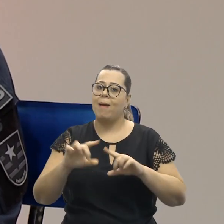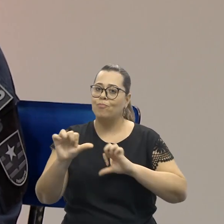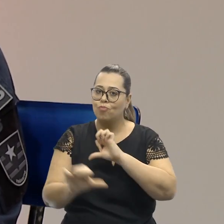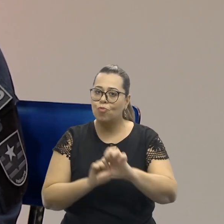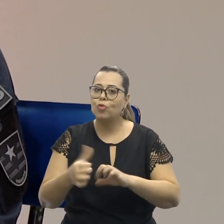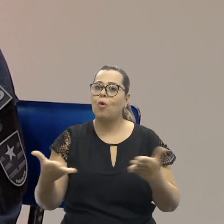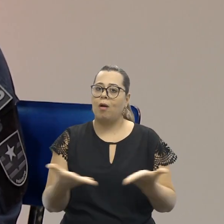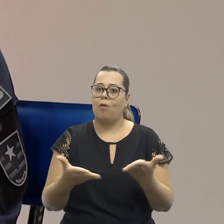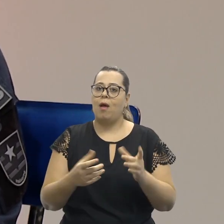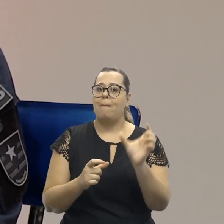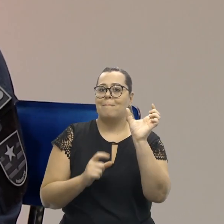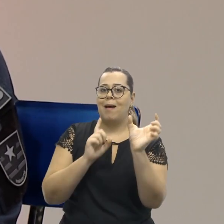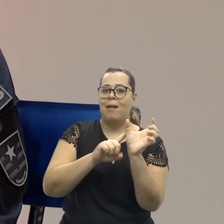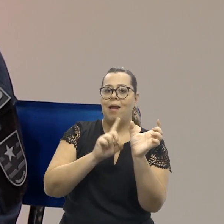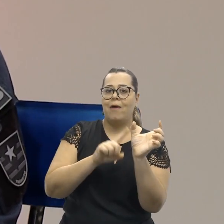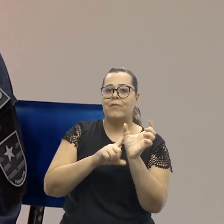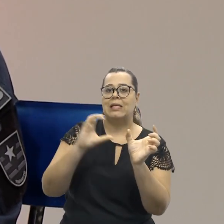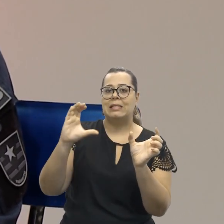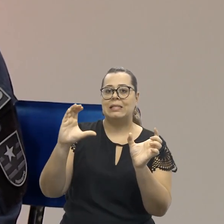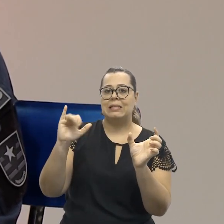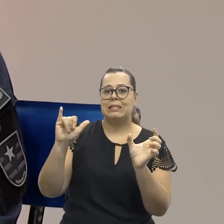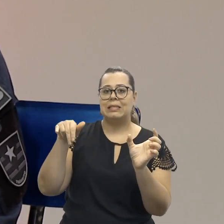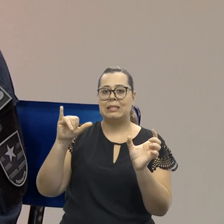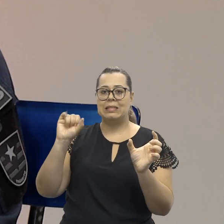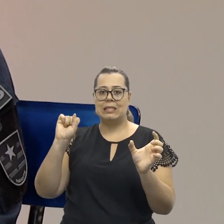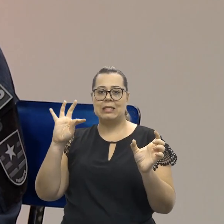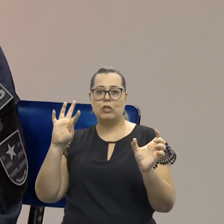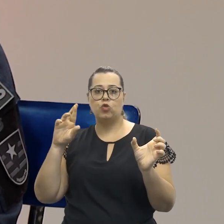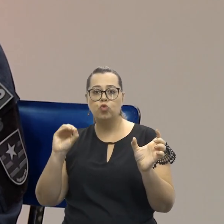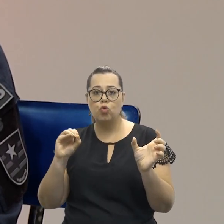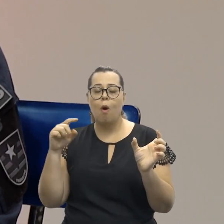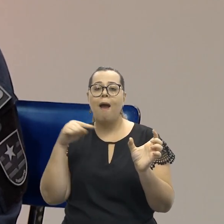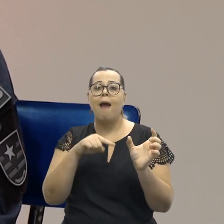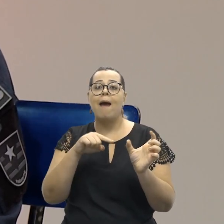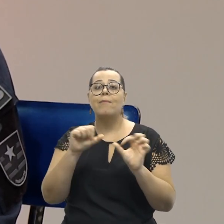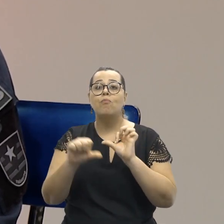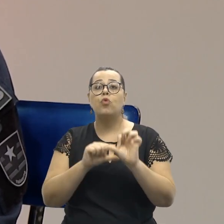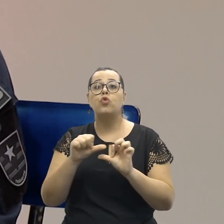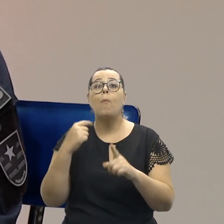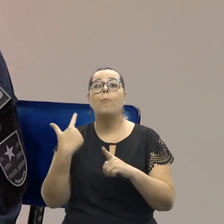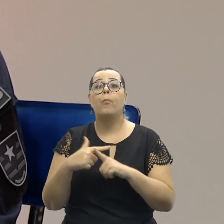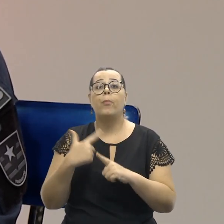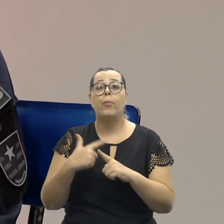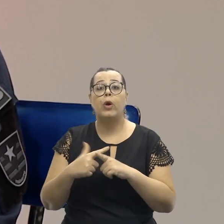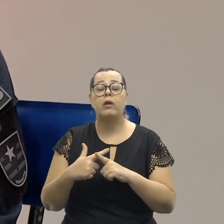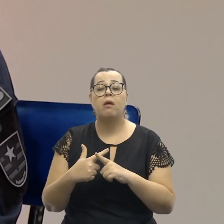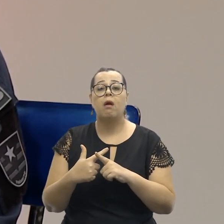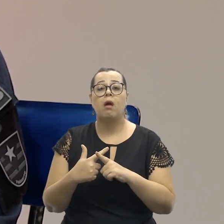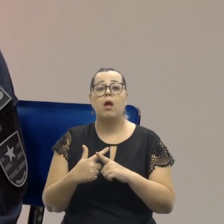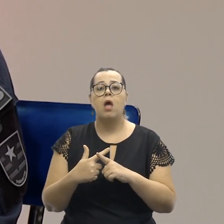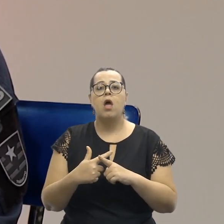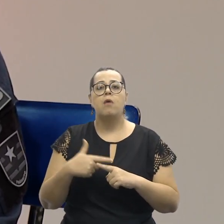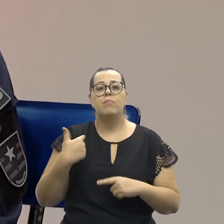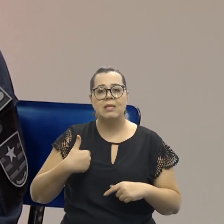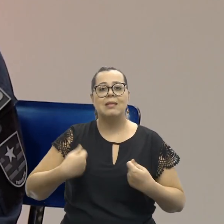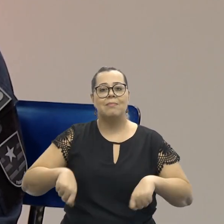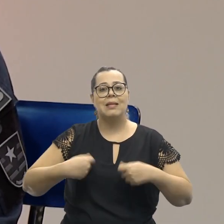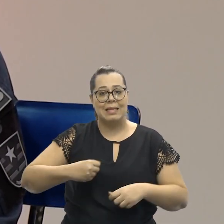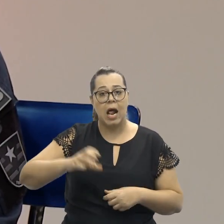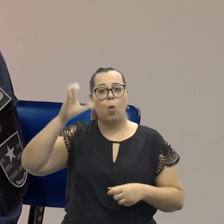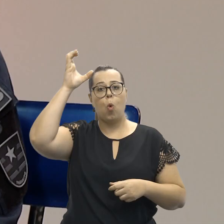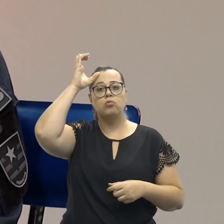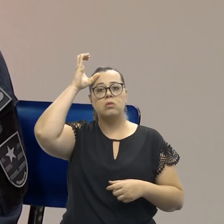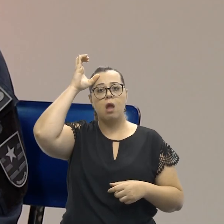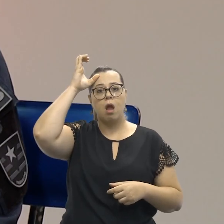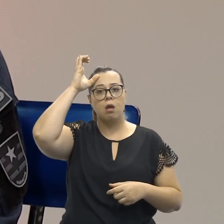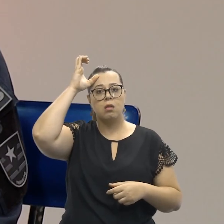via, é um grande potencializador dos acidentes. E os números não negam. Quando a gente observa os óbitos que acontecem na